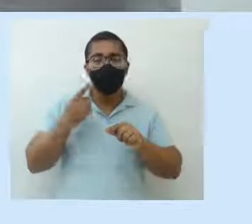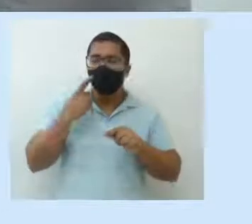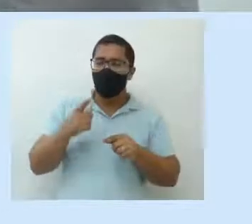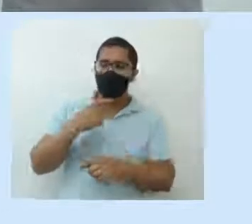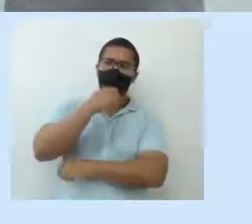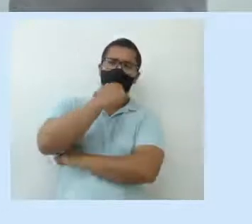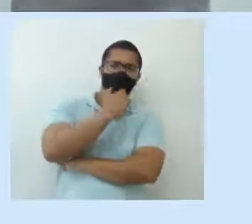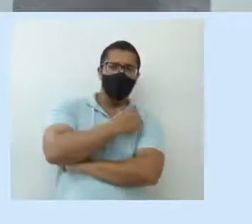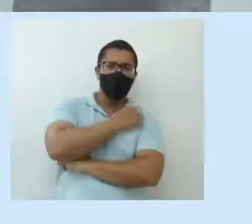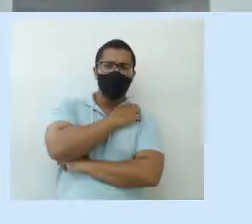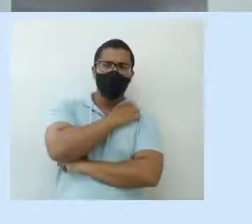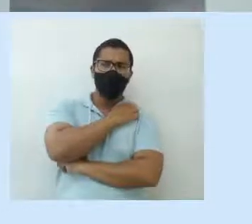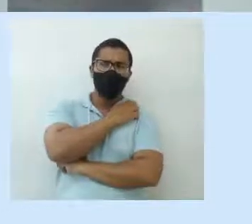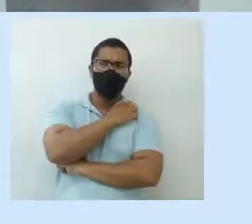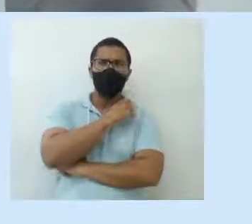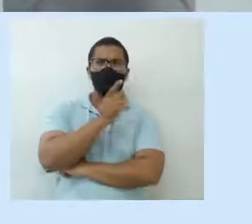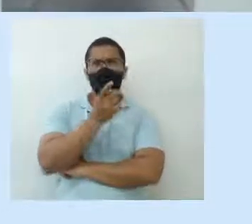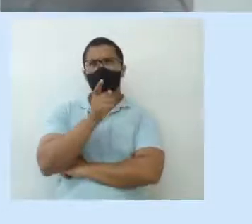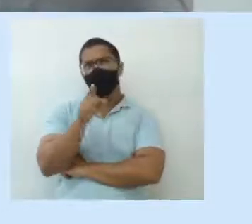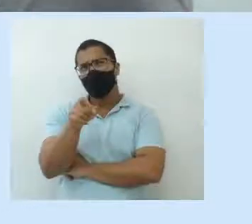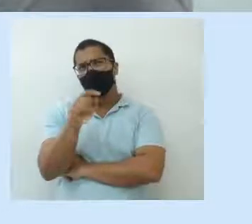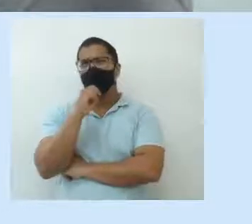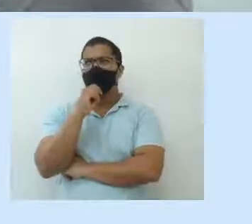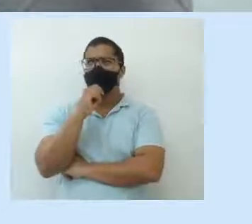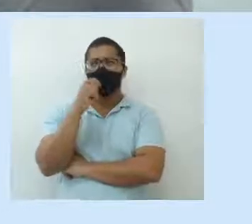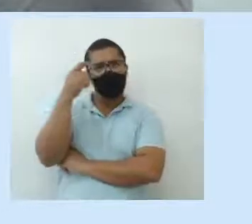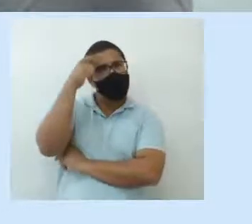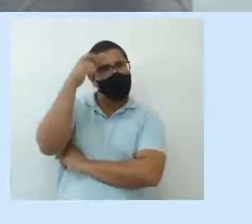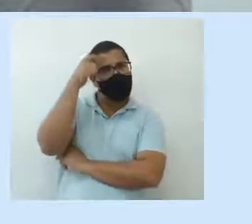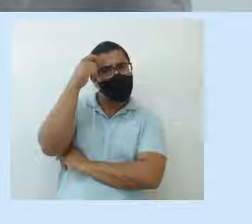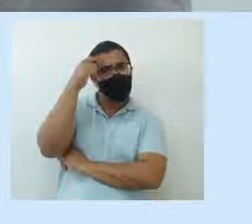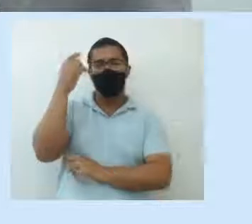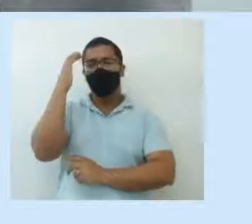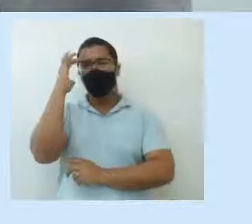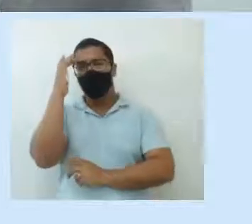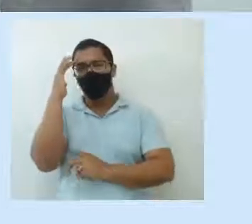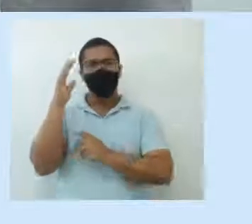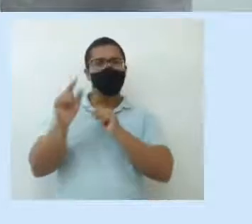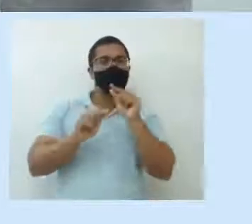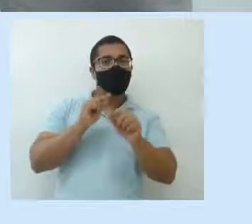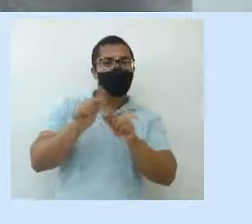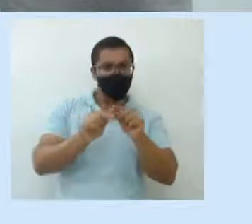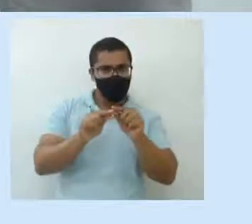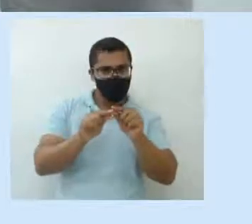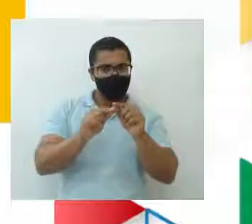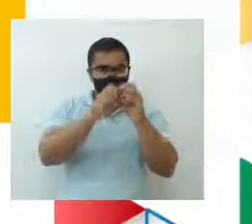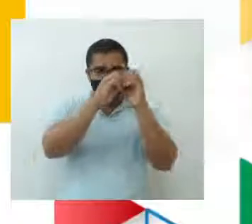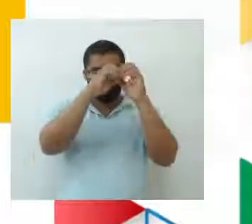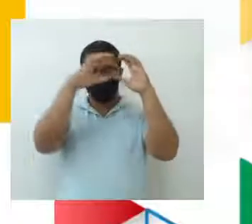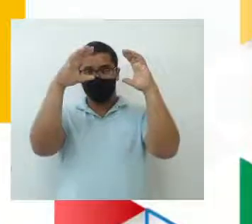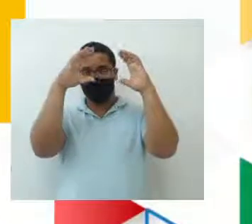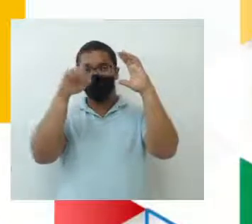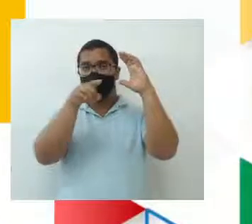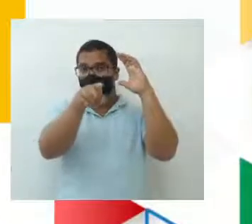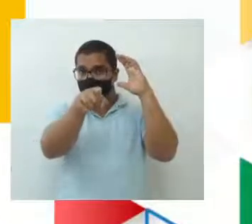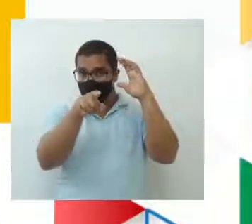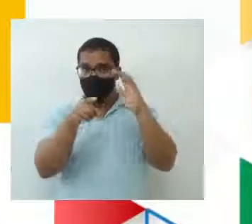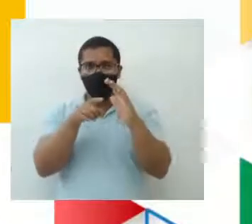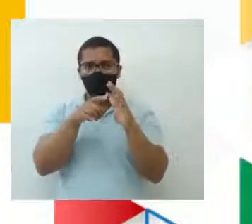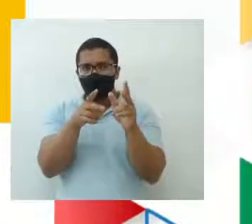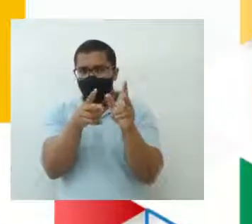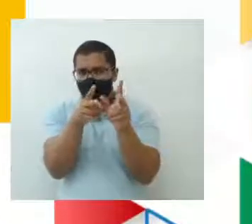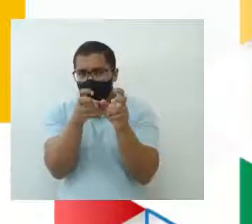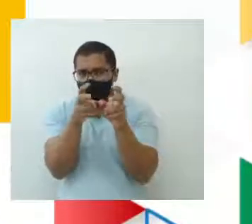aparece para a consciência humana. E esse ponto em destaque, eu gostaria de frisar bem, deixar que vocês